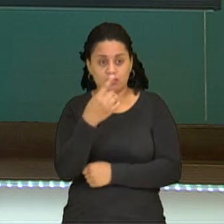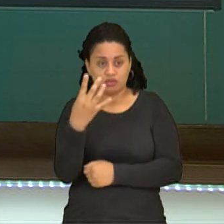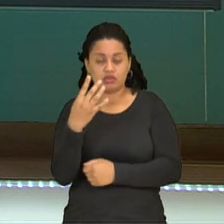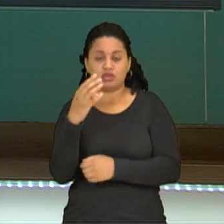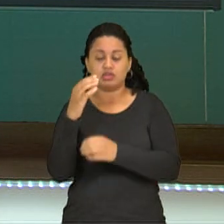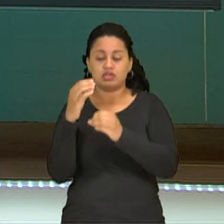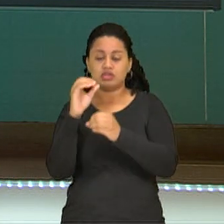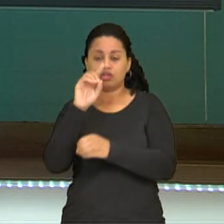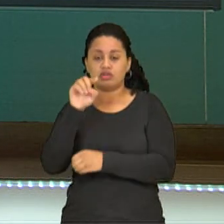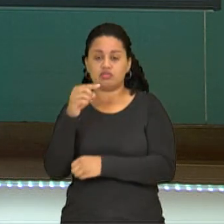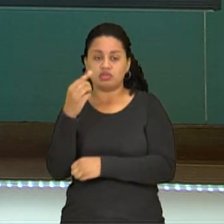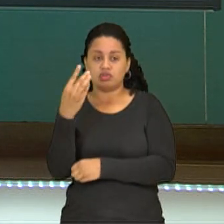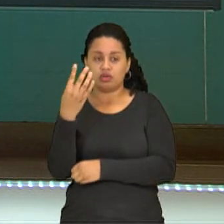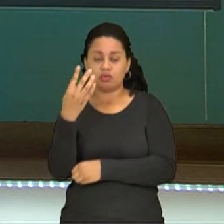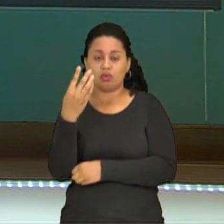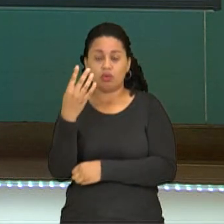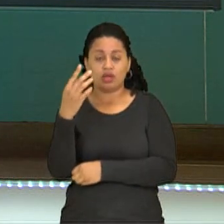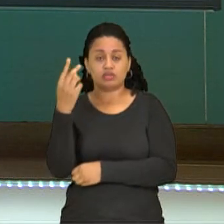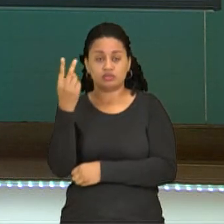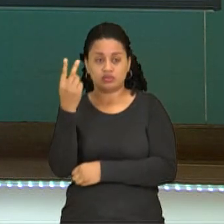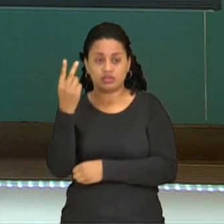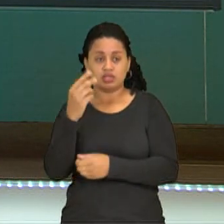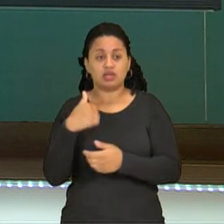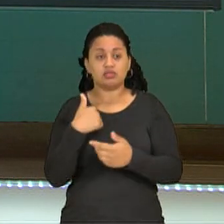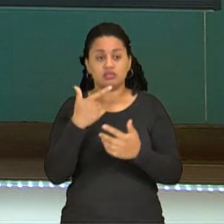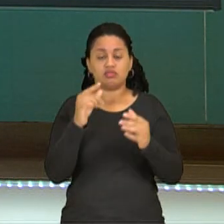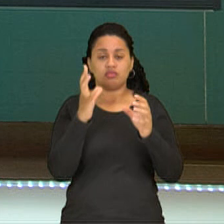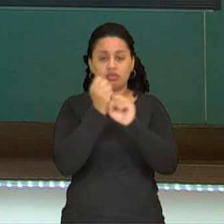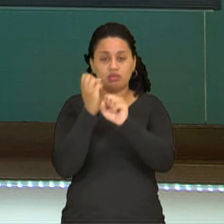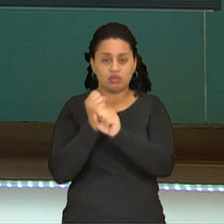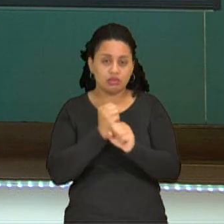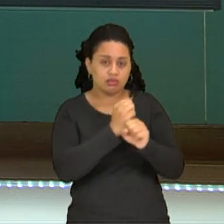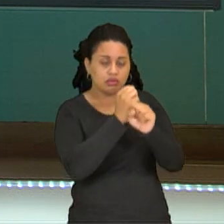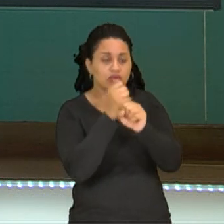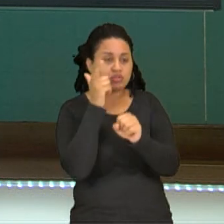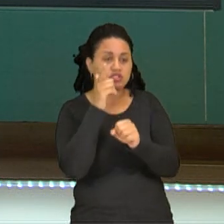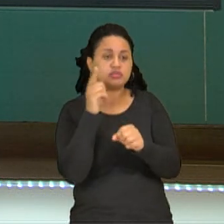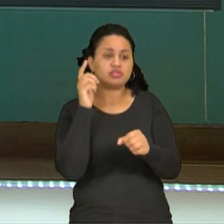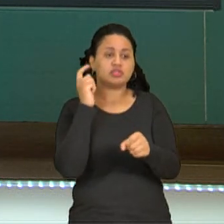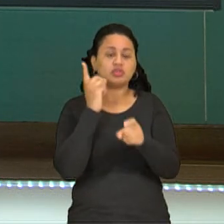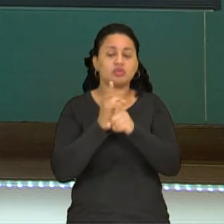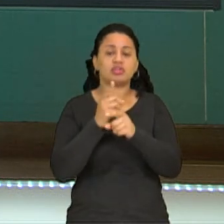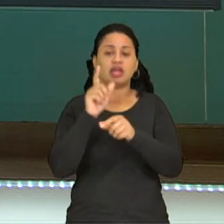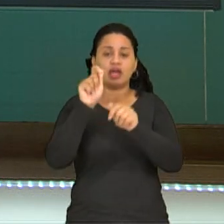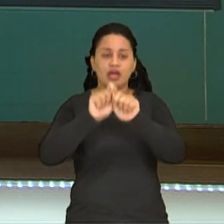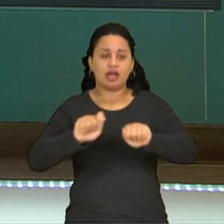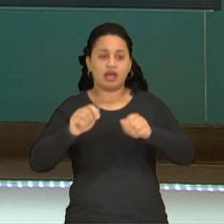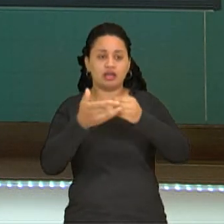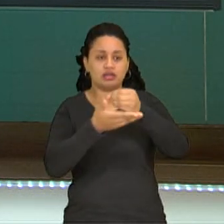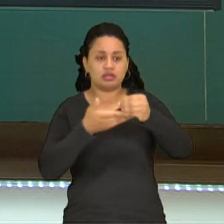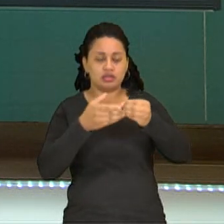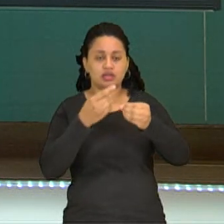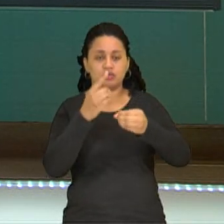quadrado 0,16, vezes 3,14, vezes 2, portanto, a área da base deu